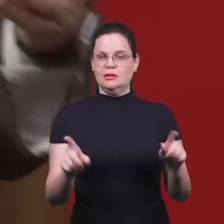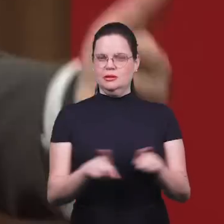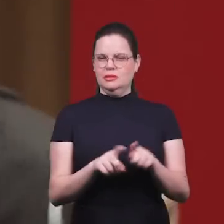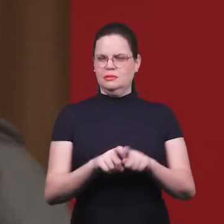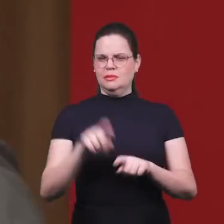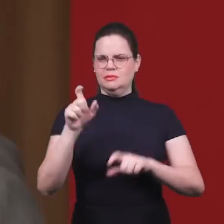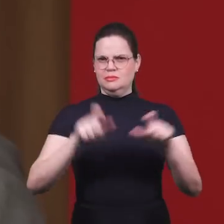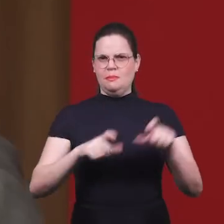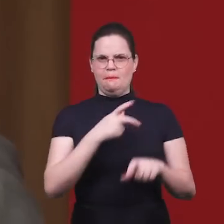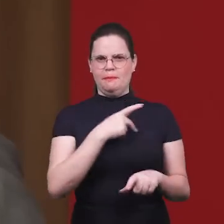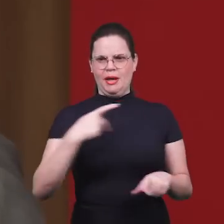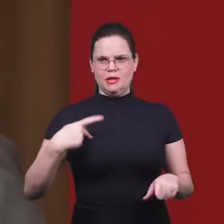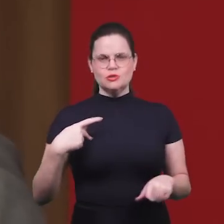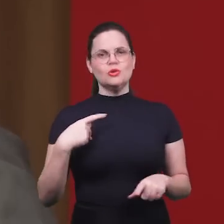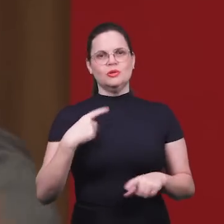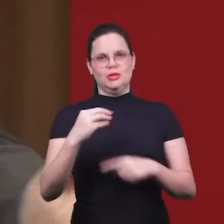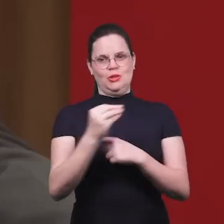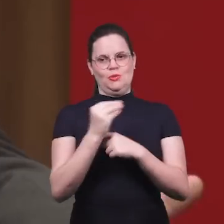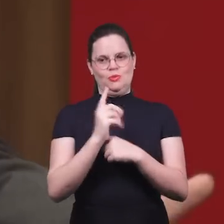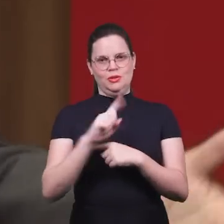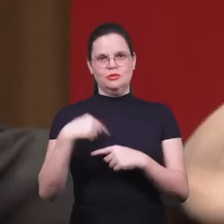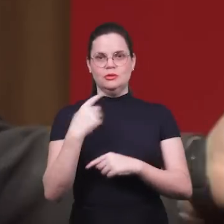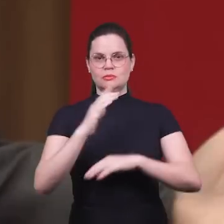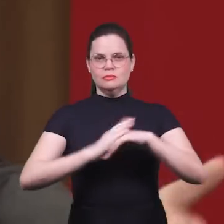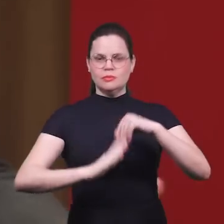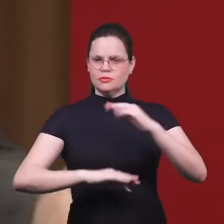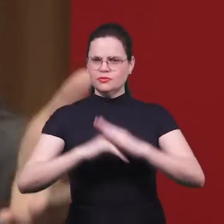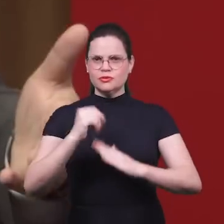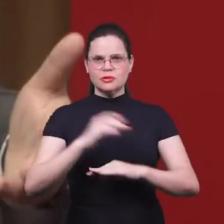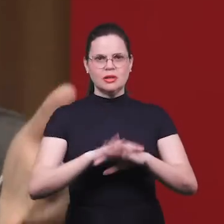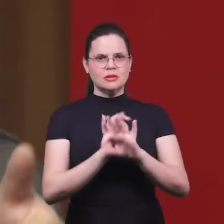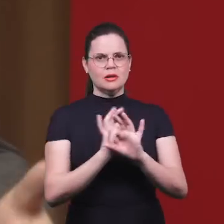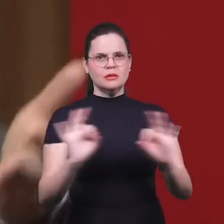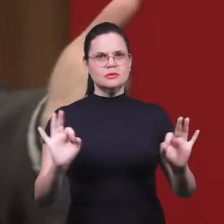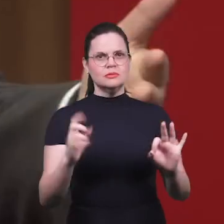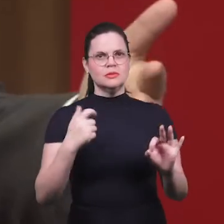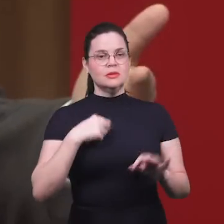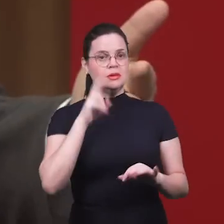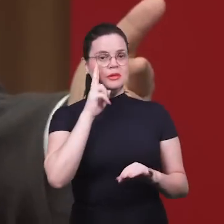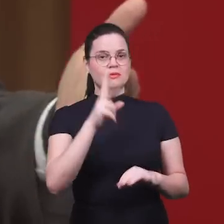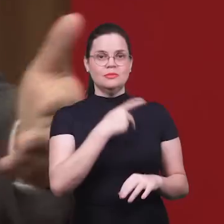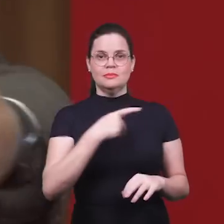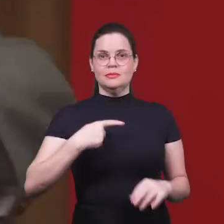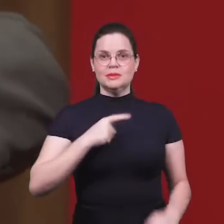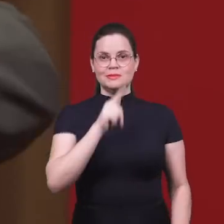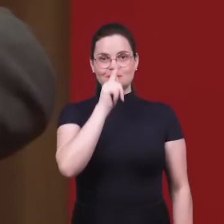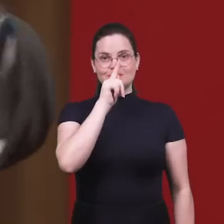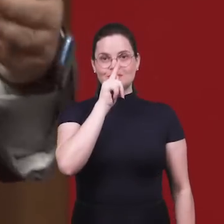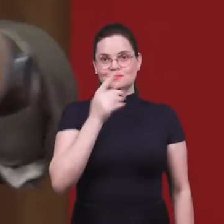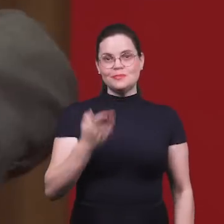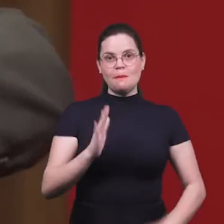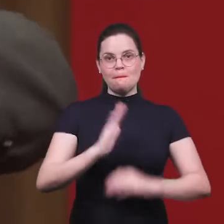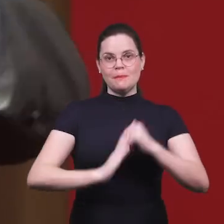que nos pastoreiam, né, são excelentes profissionais. Eu tive a oportunidade de crescer vendo o Gilson, que era um